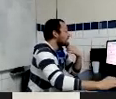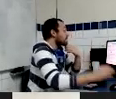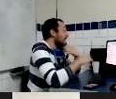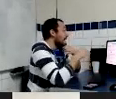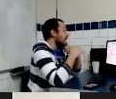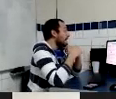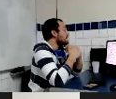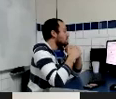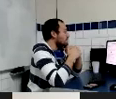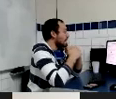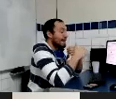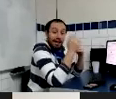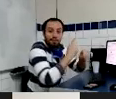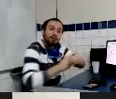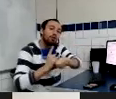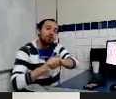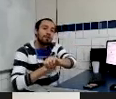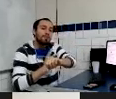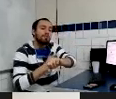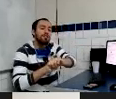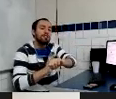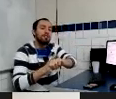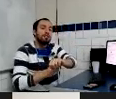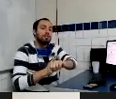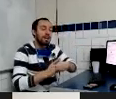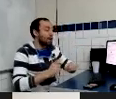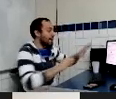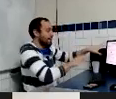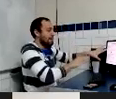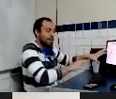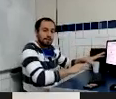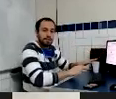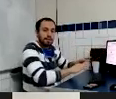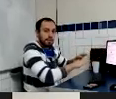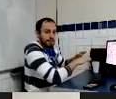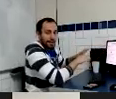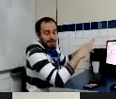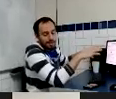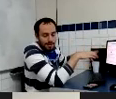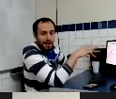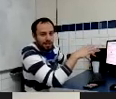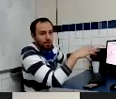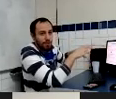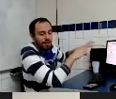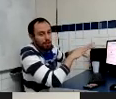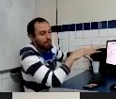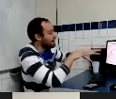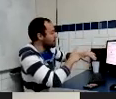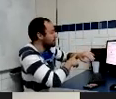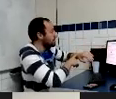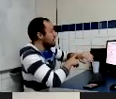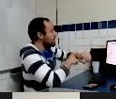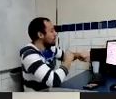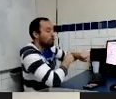É, então. Isso. É que está acabando o nosso tempo de aula dessa sala de reunião aqui do